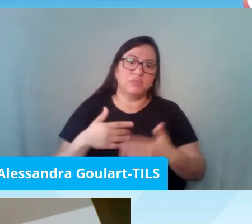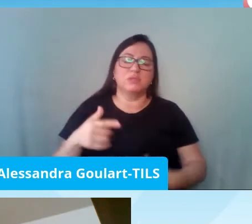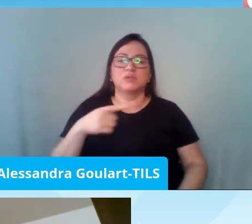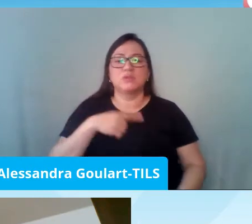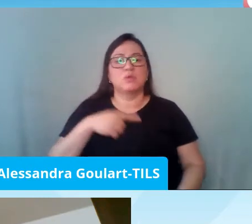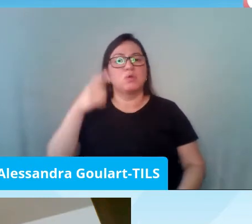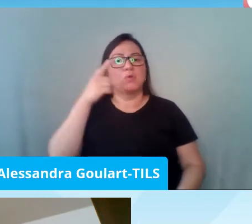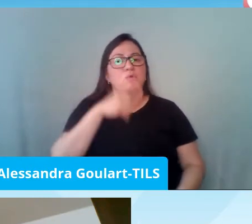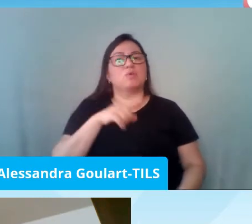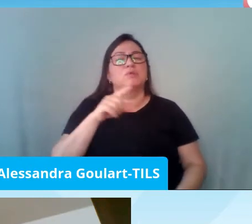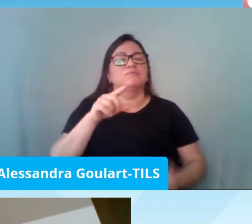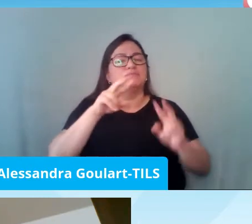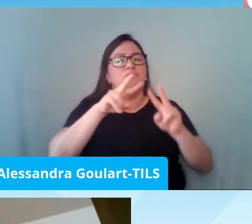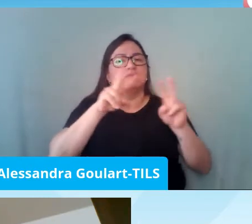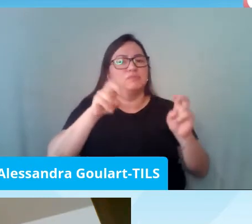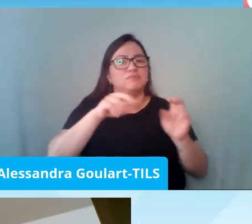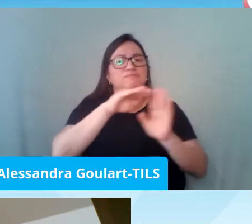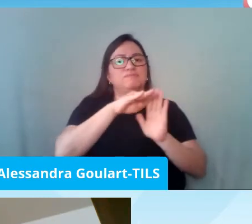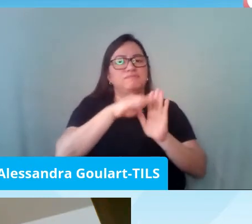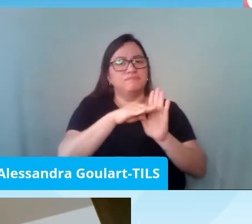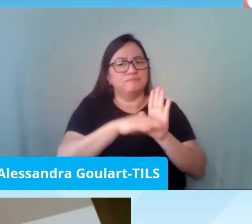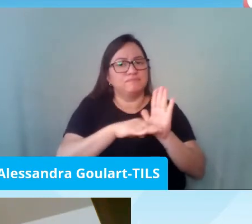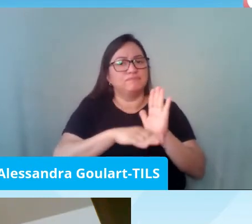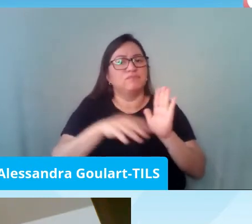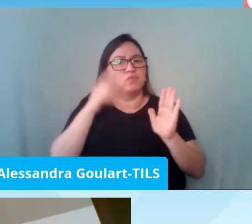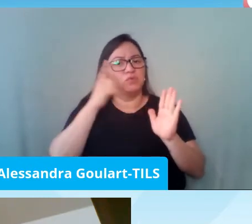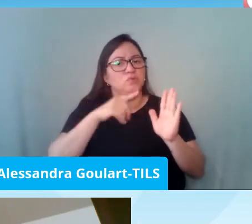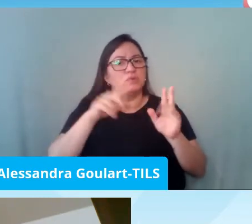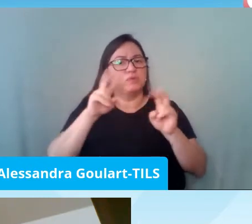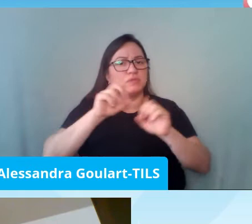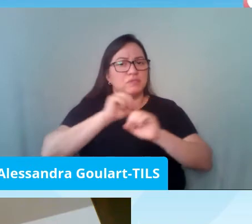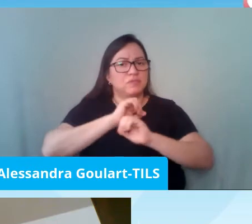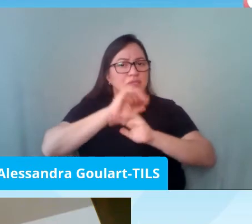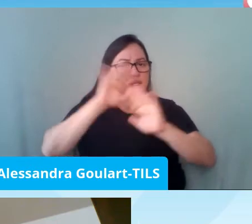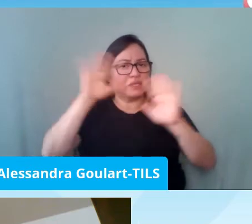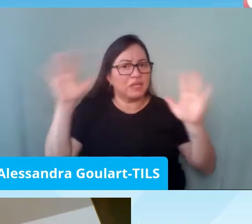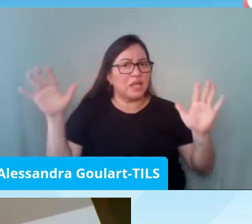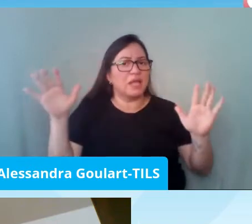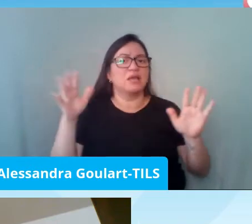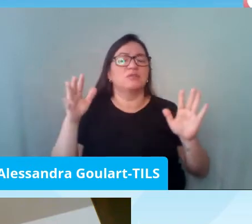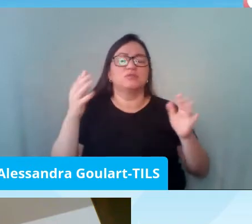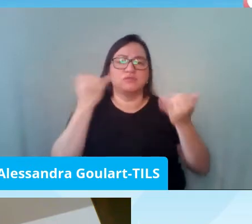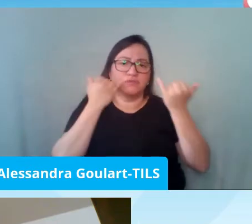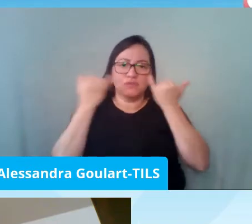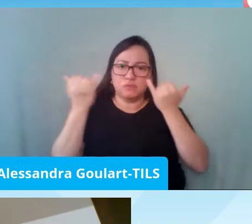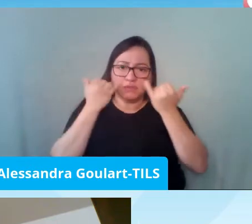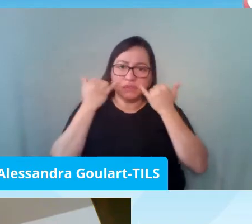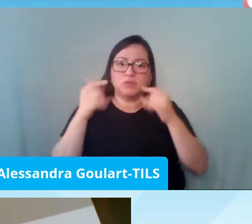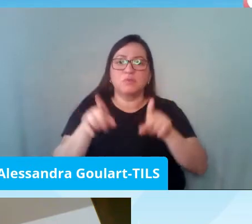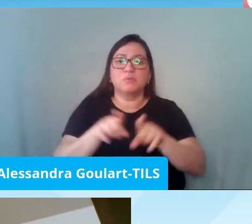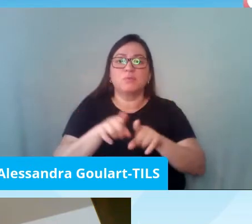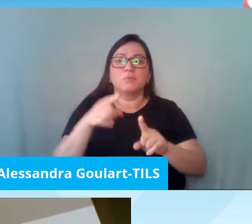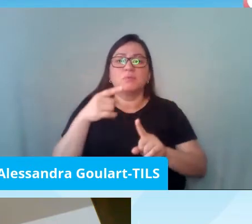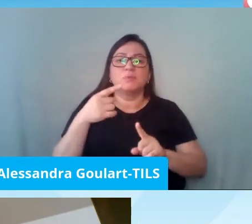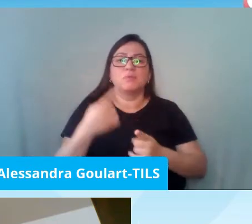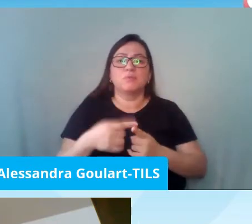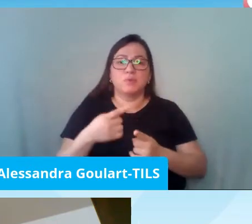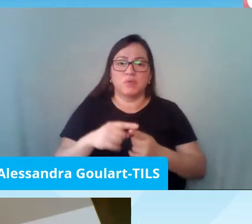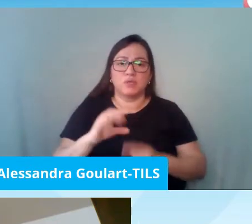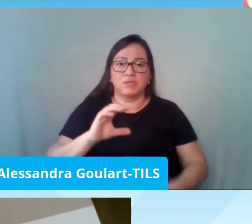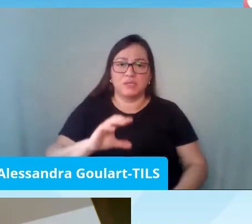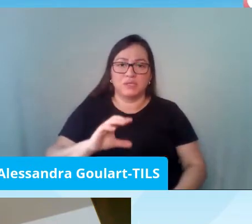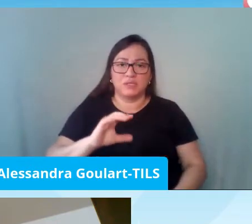pautas trabalhar conjuntamente, né? A sífilis é de todo mundo, o HIV é de todo mundo. Então, a gente precisa que a atenção básica,